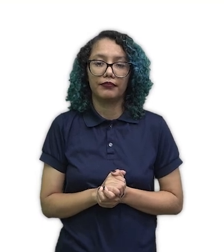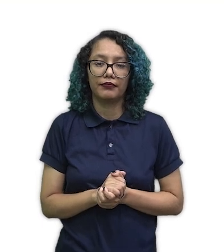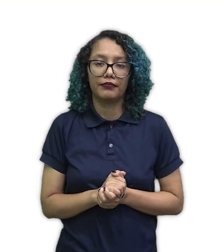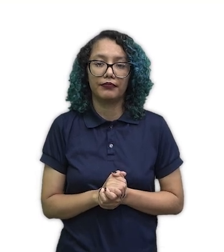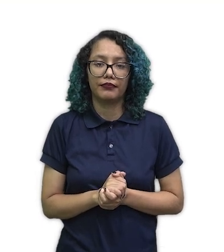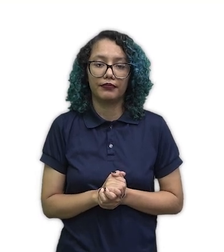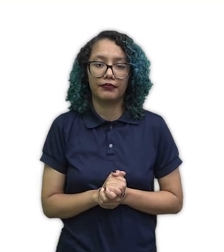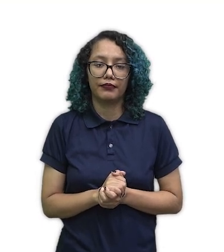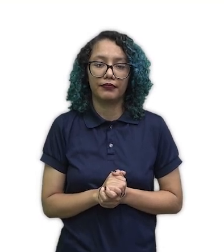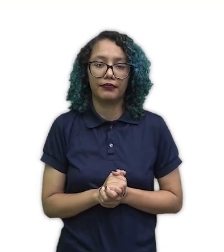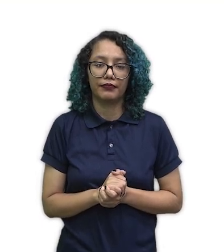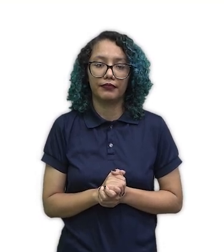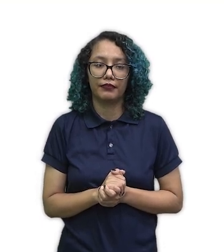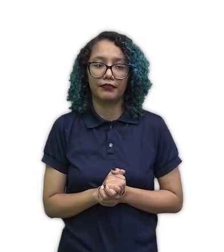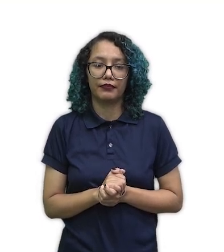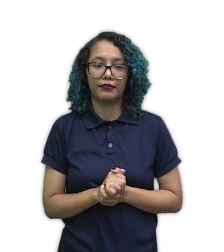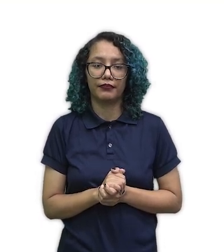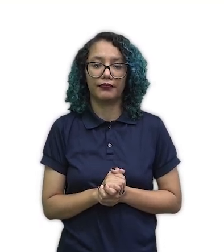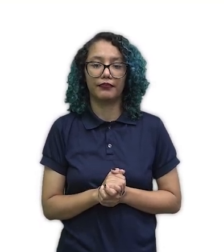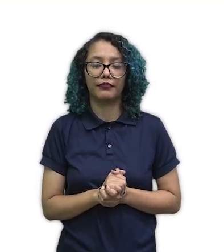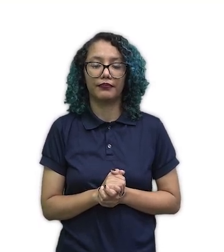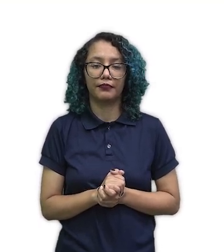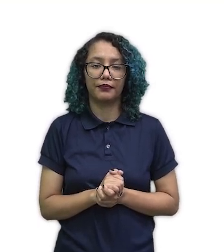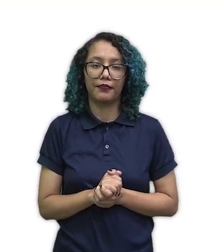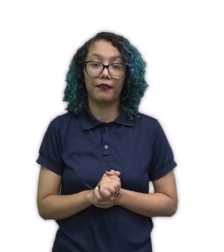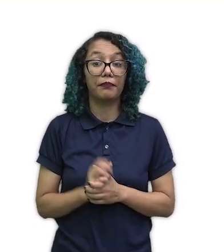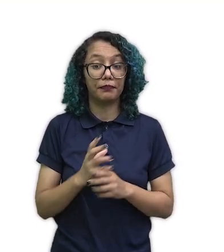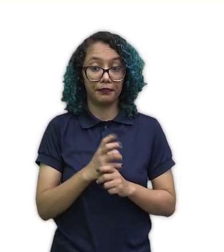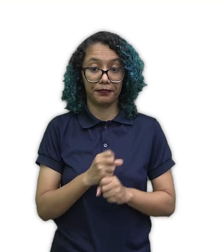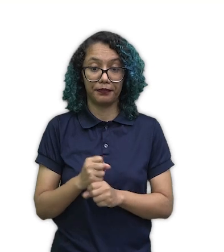Então, fazendo o cálculo, nós vamos ter.